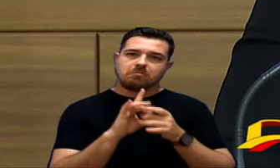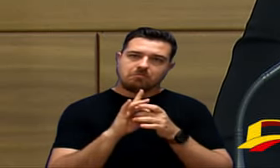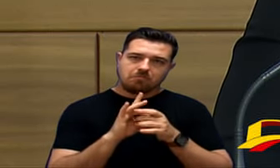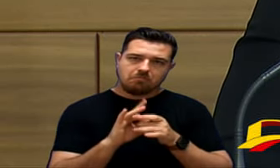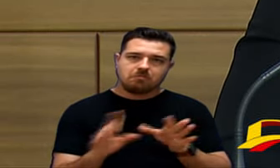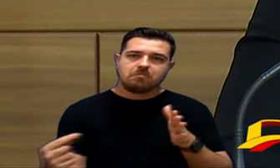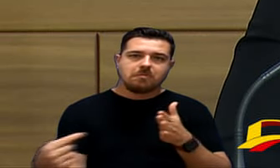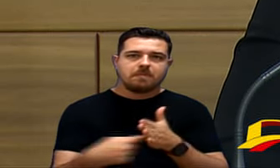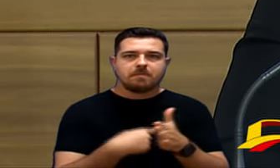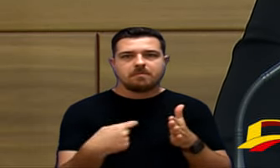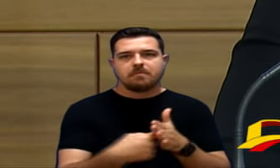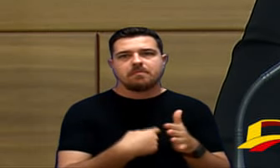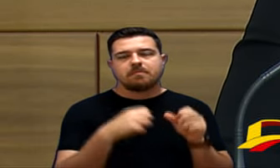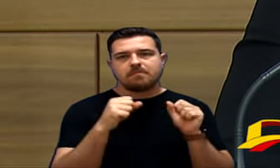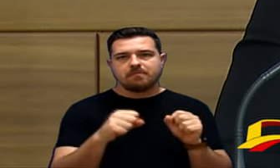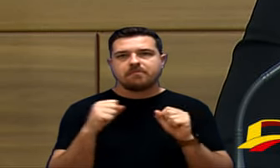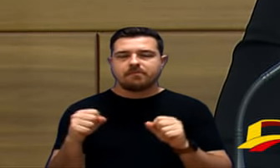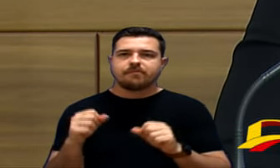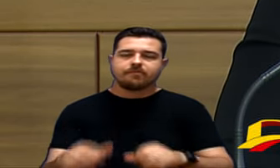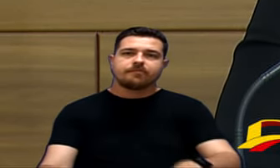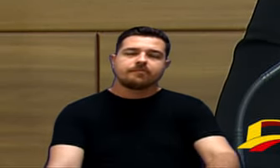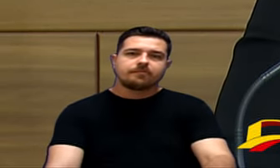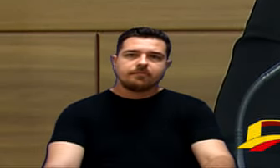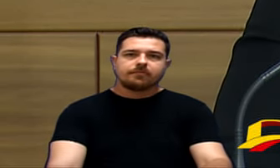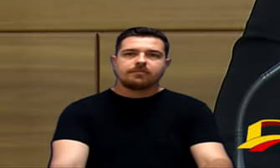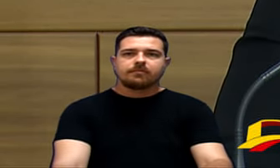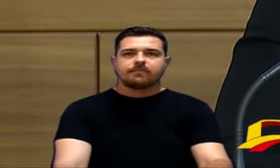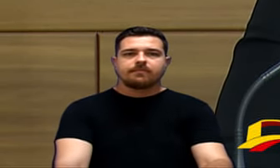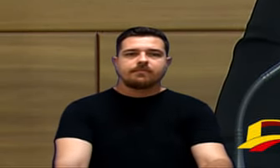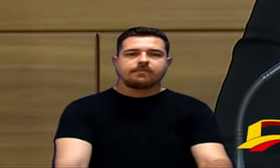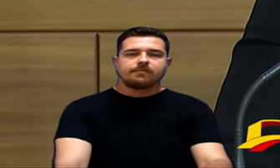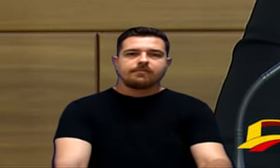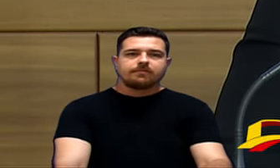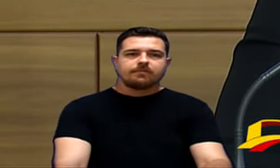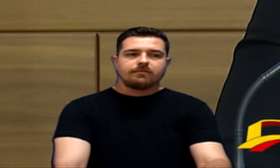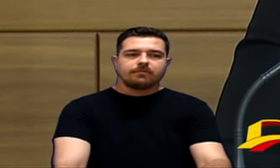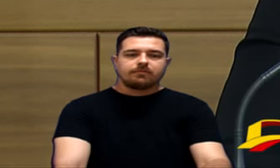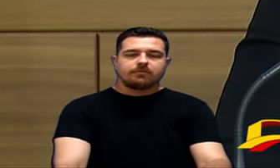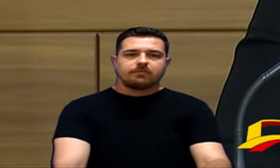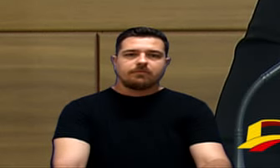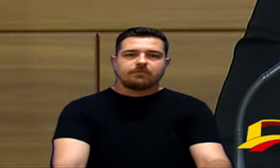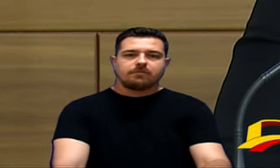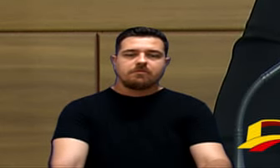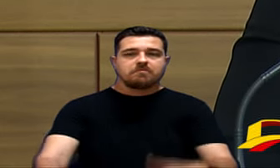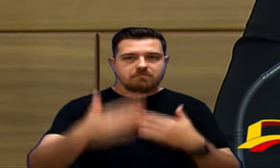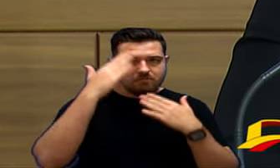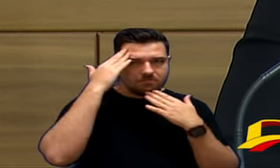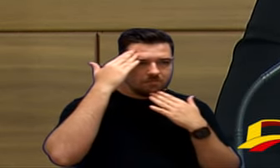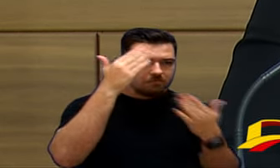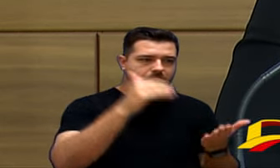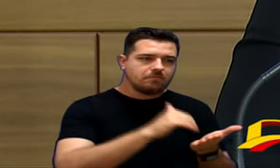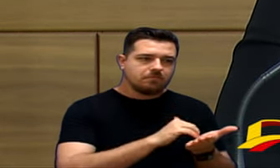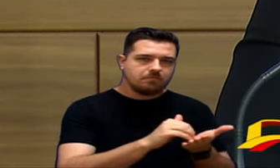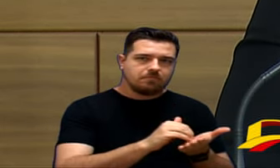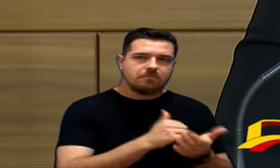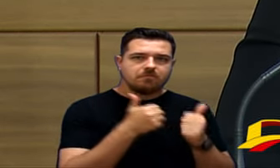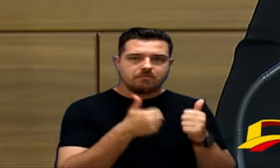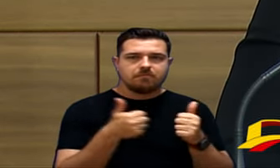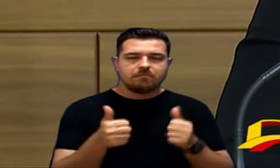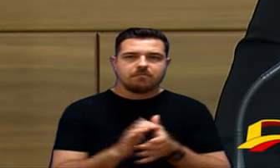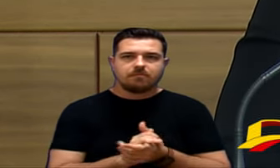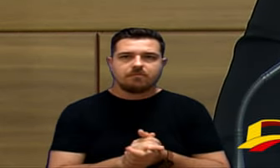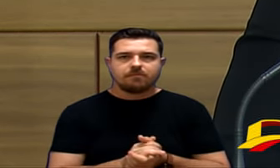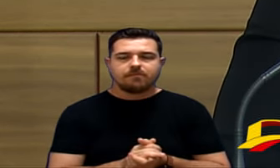esclarecer qualquer ponto aí que venha ser necessário agradeço secretário Fernanda Ah